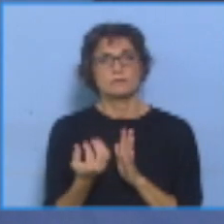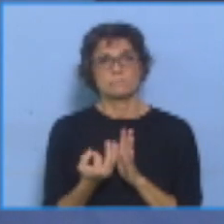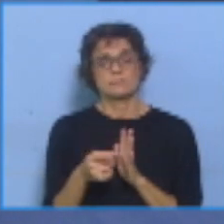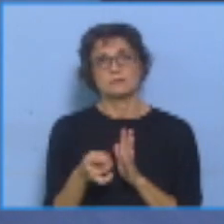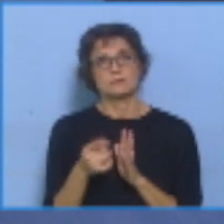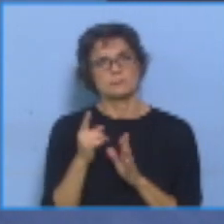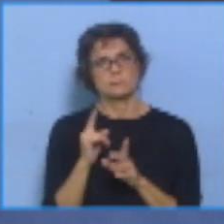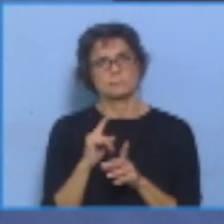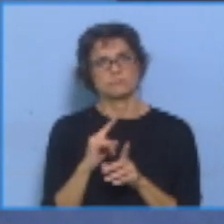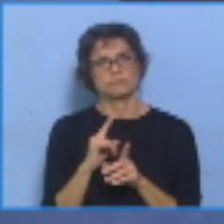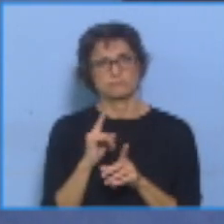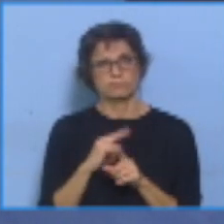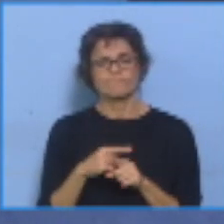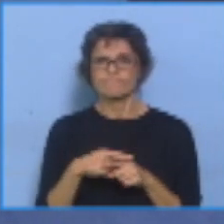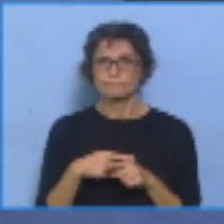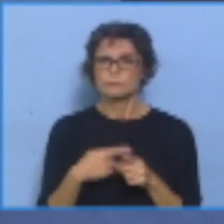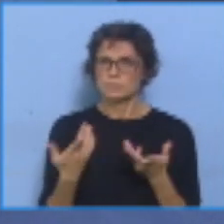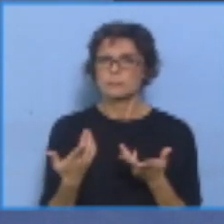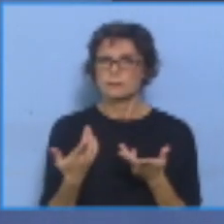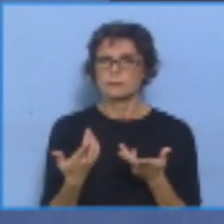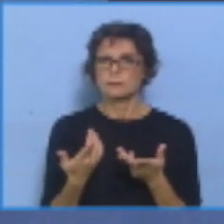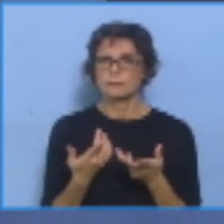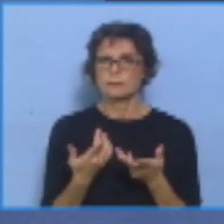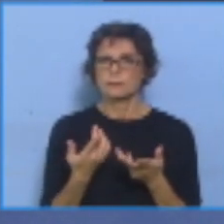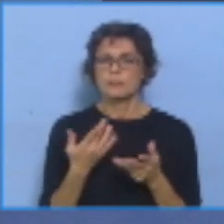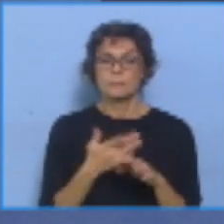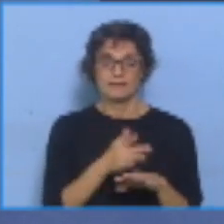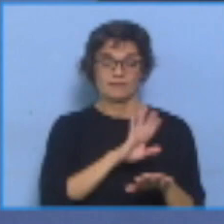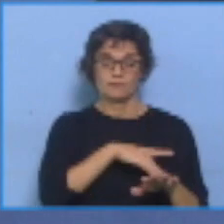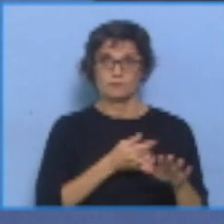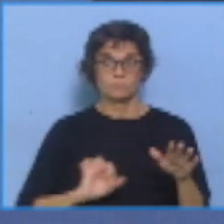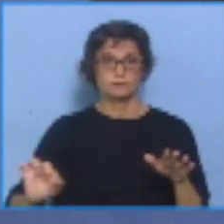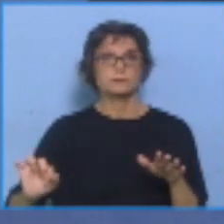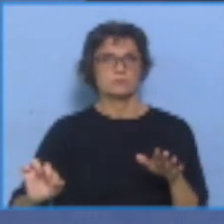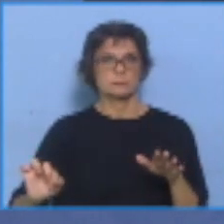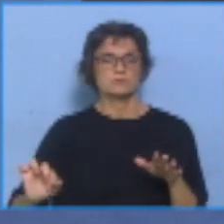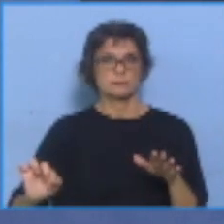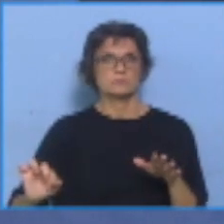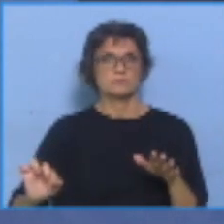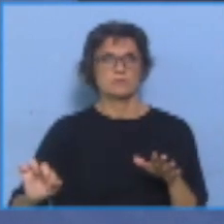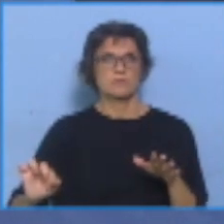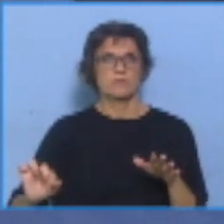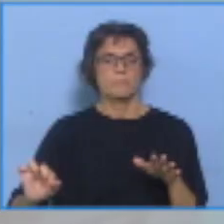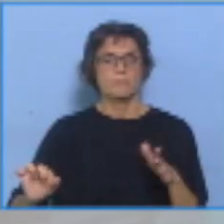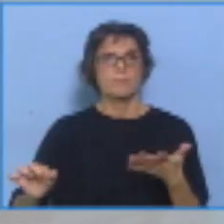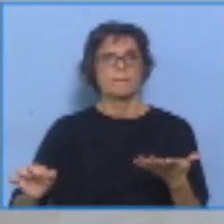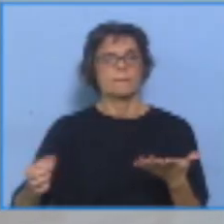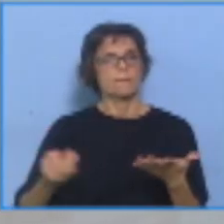dimensões. Na dimensão da sua poesia, interessa-me particularmente, por formação e pela direção da Cátedra Poesia e Transcendência,